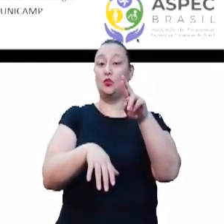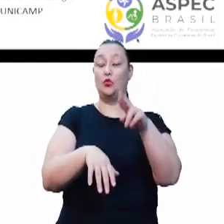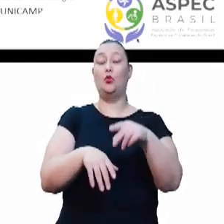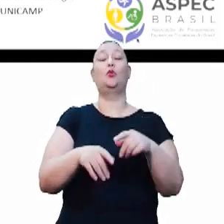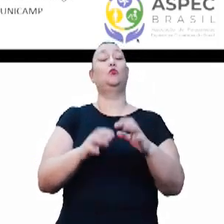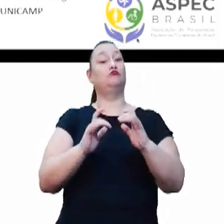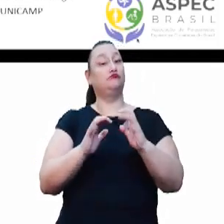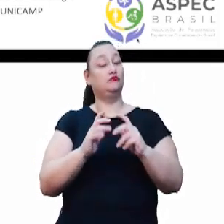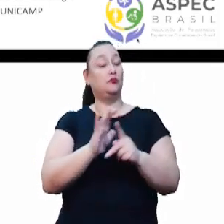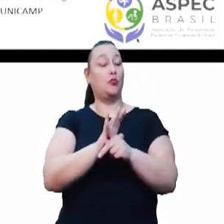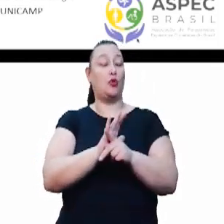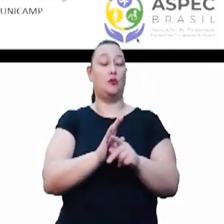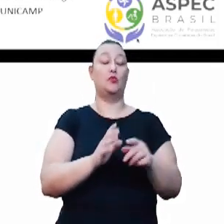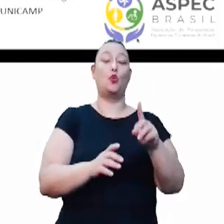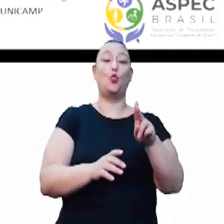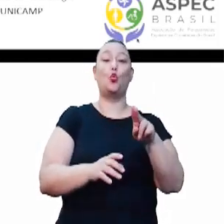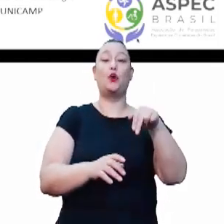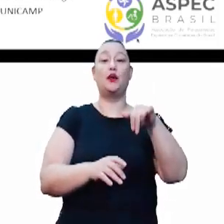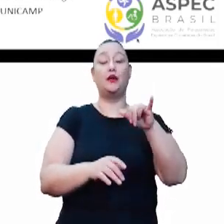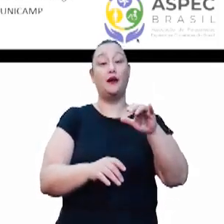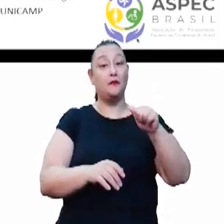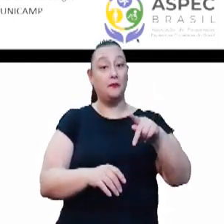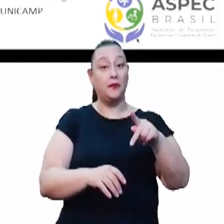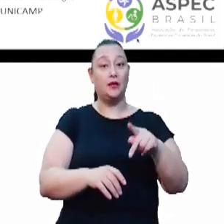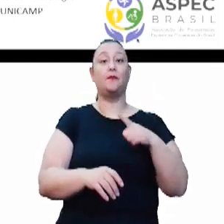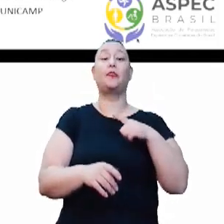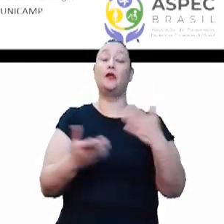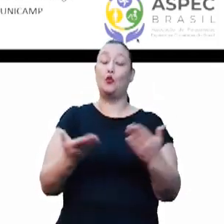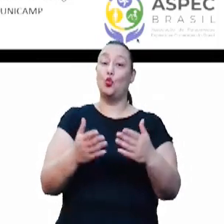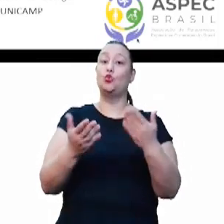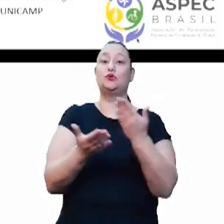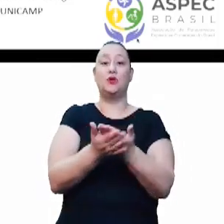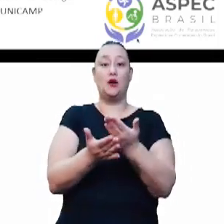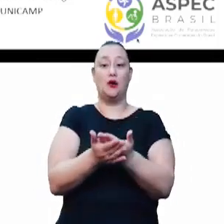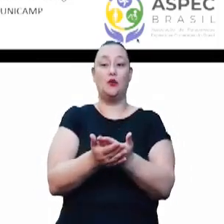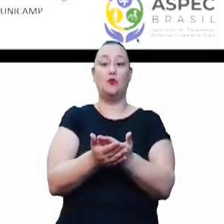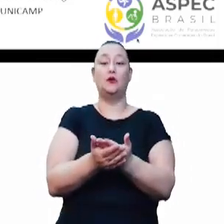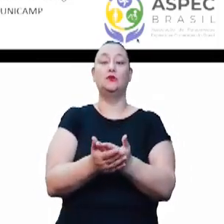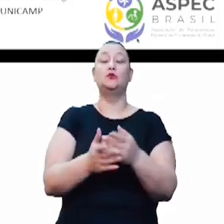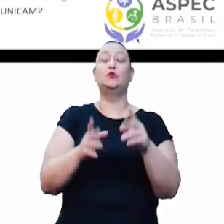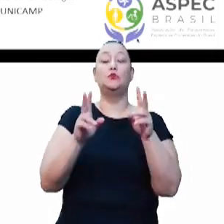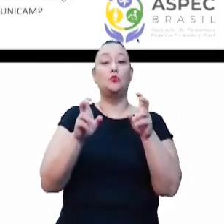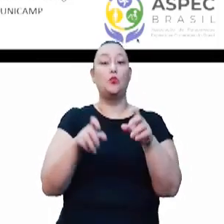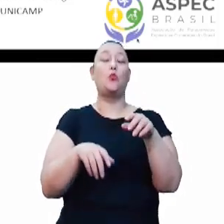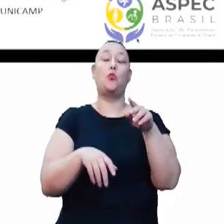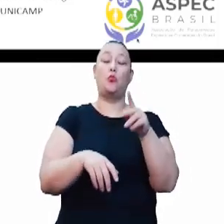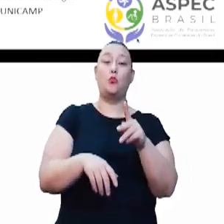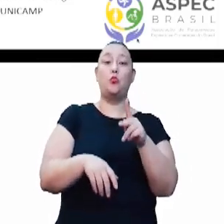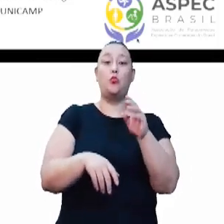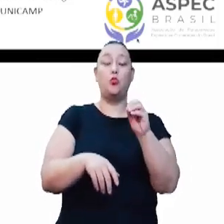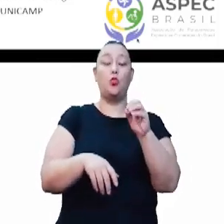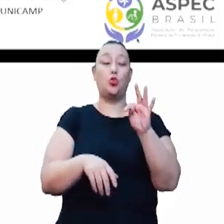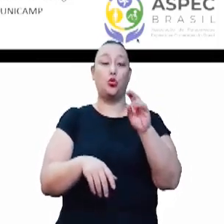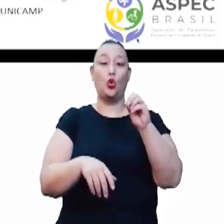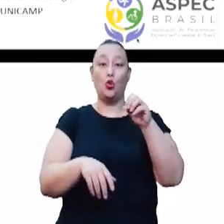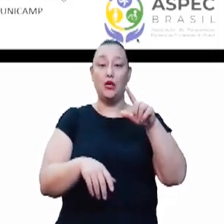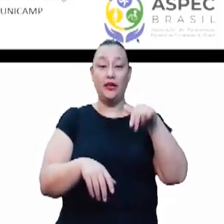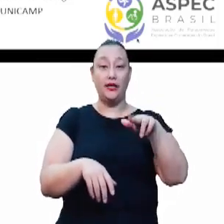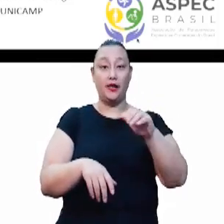Neurologia da Unicamp, e a aula a ser ministrada hoje é sobre a toxina botulínica nas paraparesias espásticas